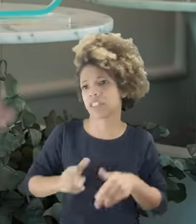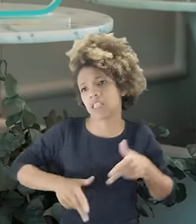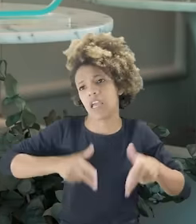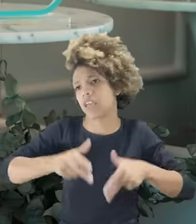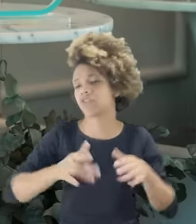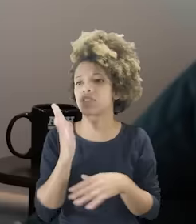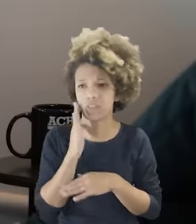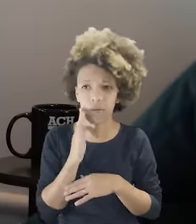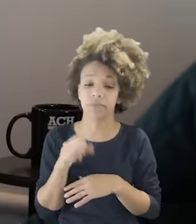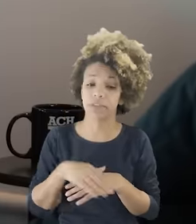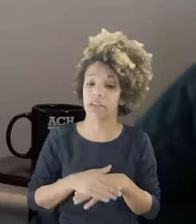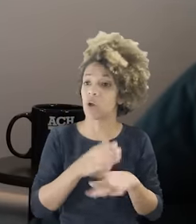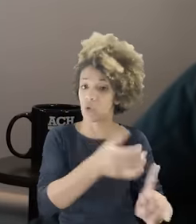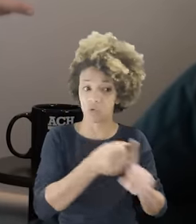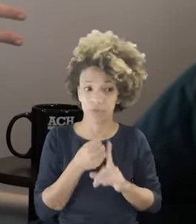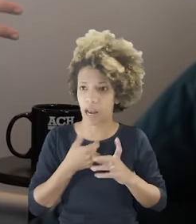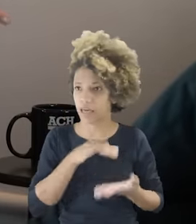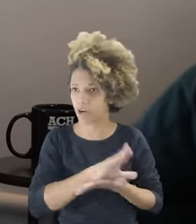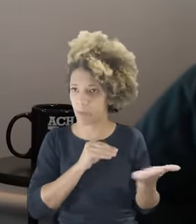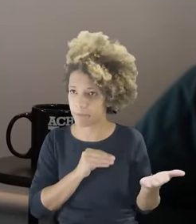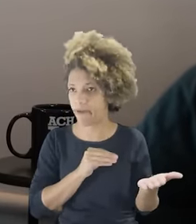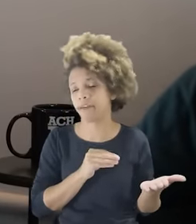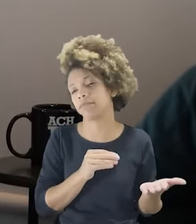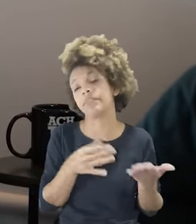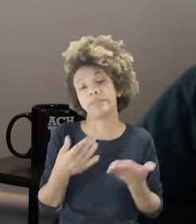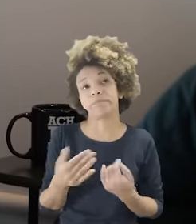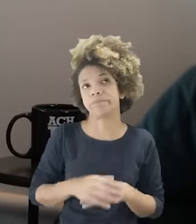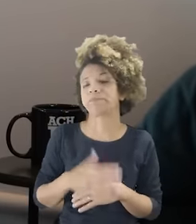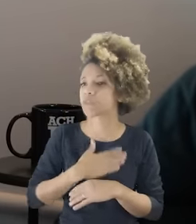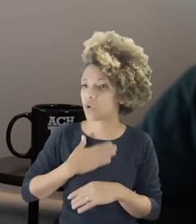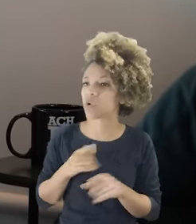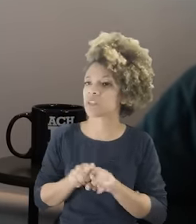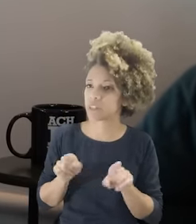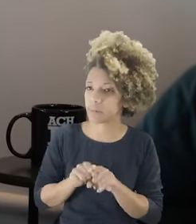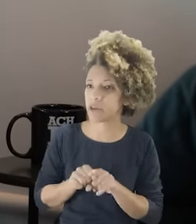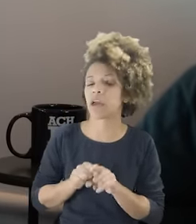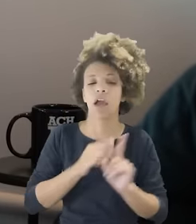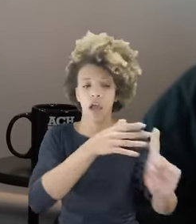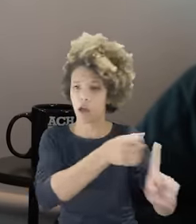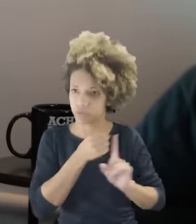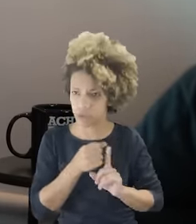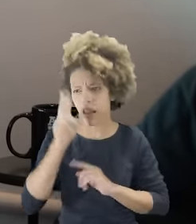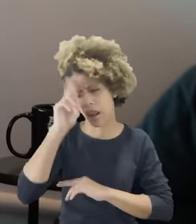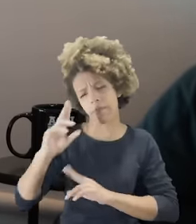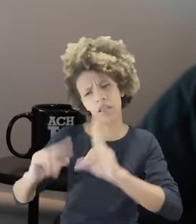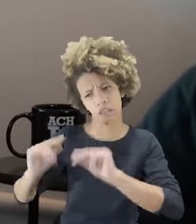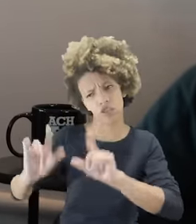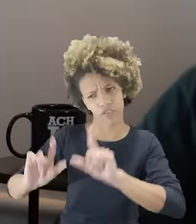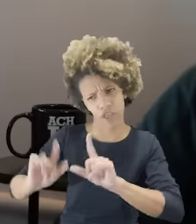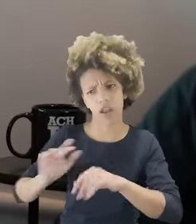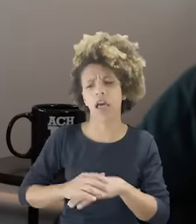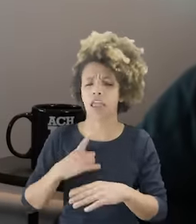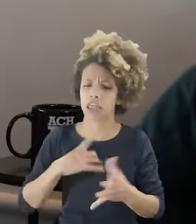é a síndrome da da Usurpadora que a pessoa quer ser a outra que se esforça eu eu gosto muito a síndrome da Usurpadora lembra da novela tem